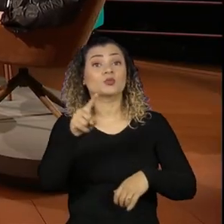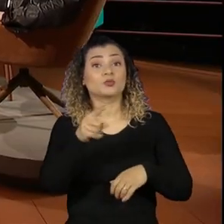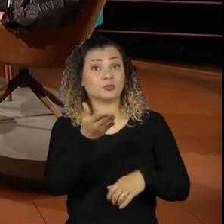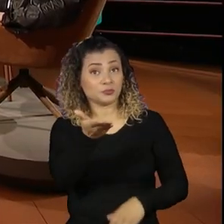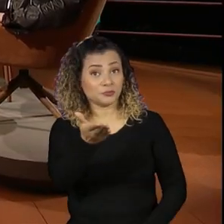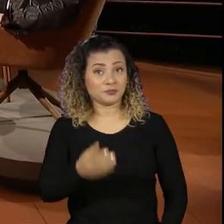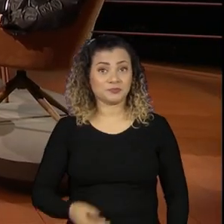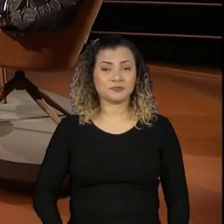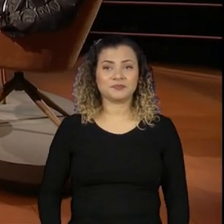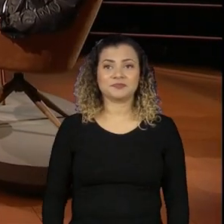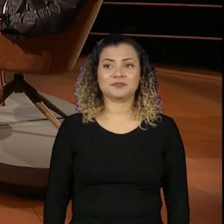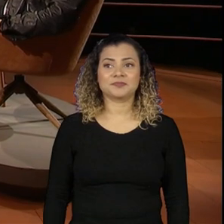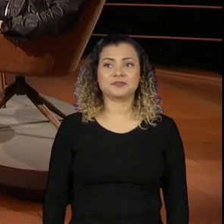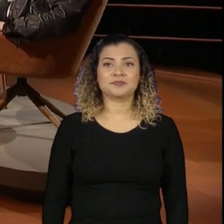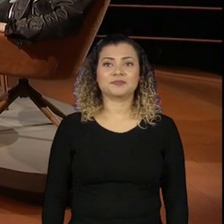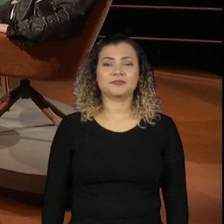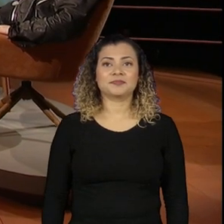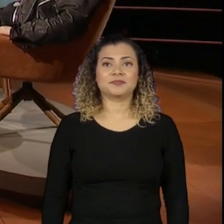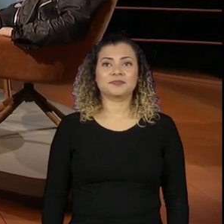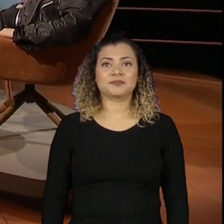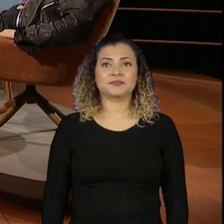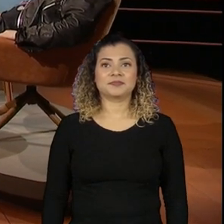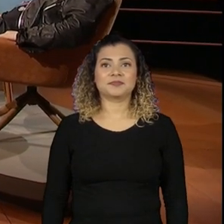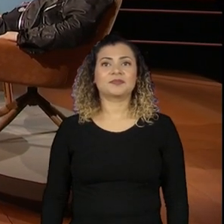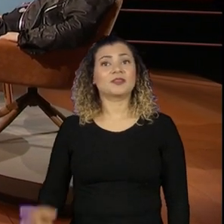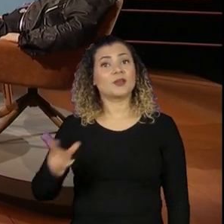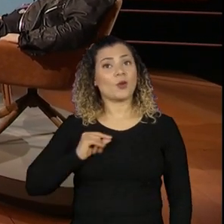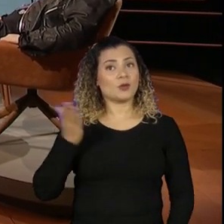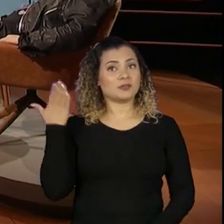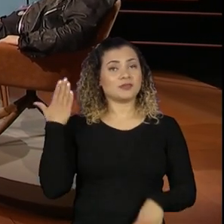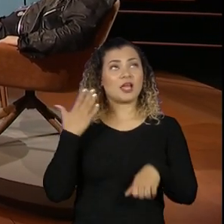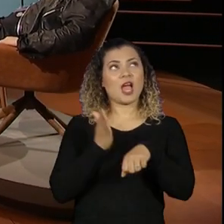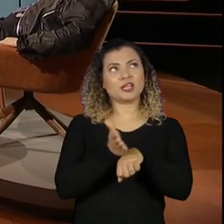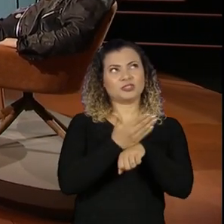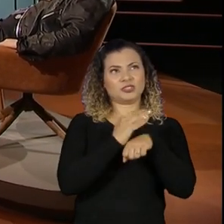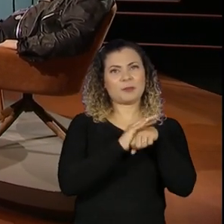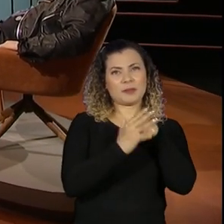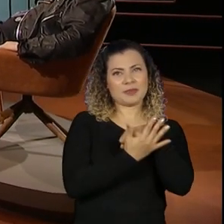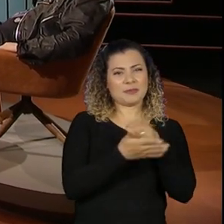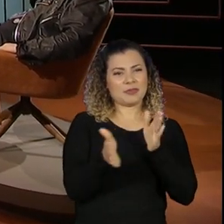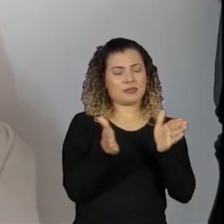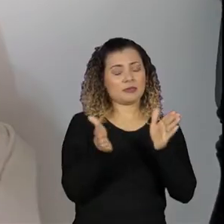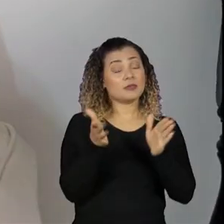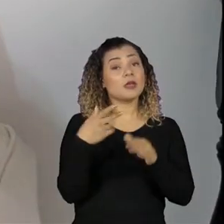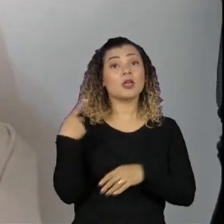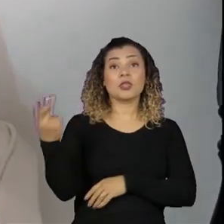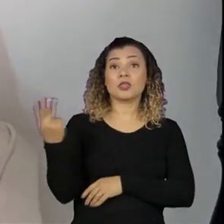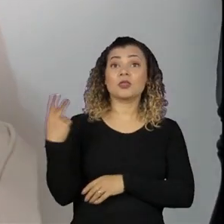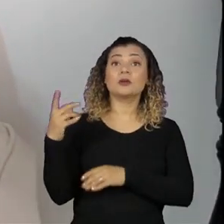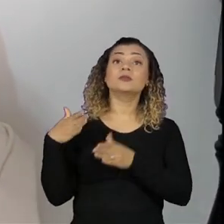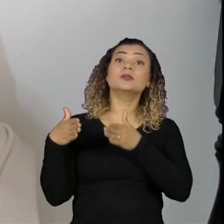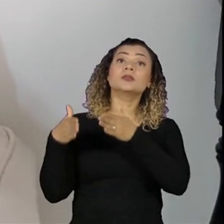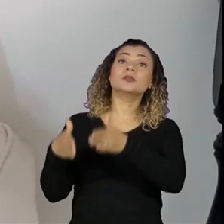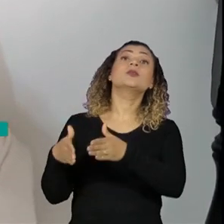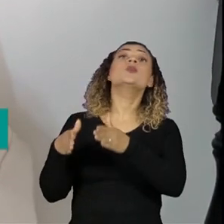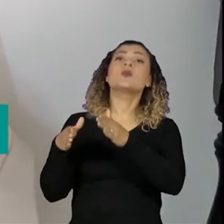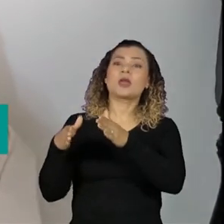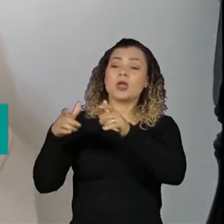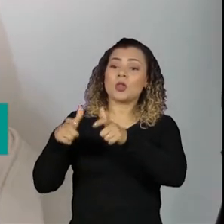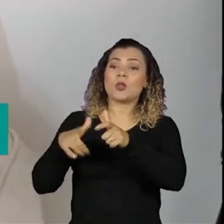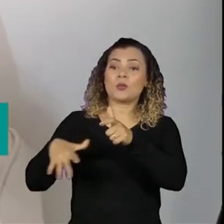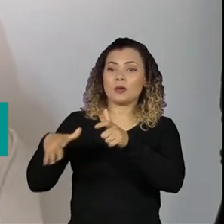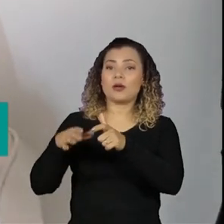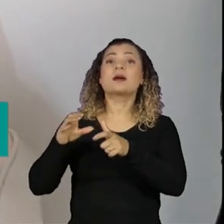só. Pouco antes da pandemia, eu acho, tivemos no cemitério de